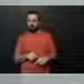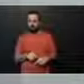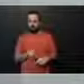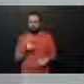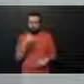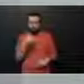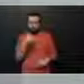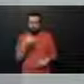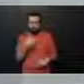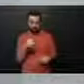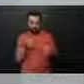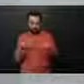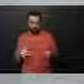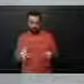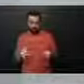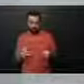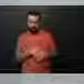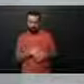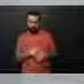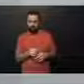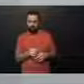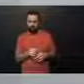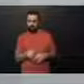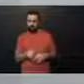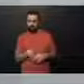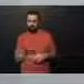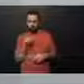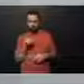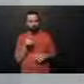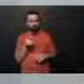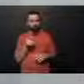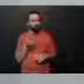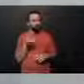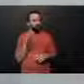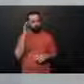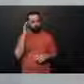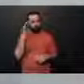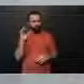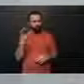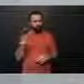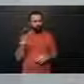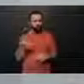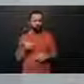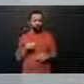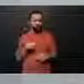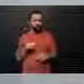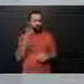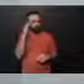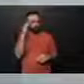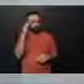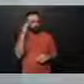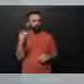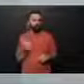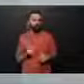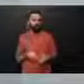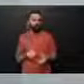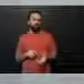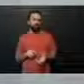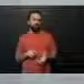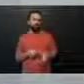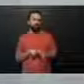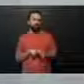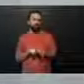Tudo certo? Então, vamos lá. Caso você tenha alguma dúvida, entre em contato com a sua professora. E releia